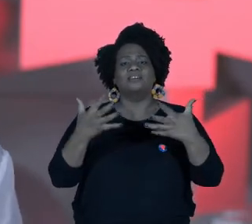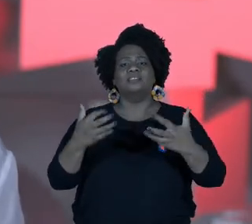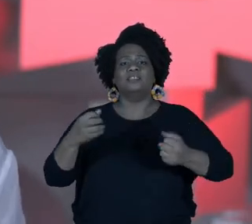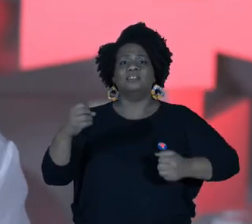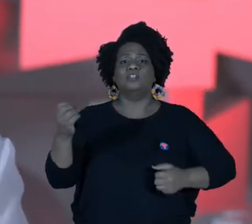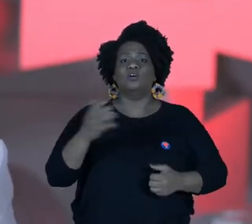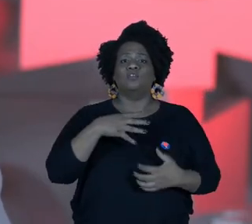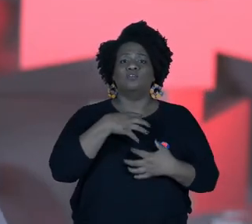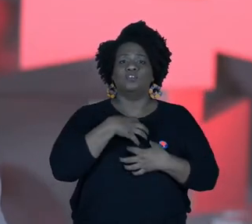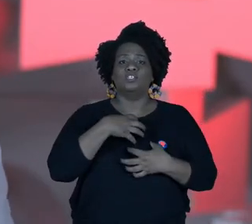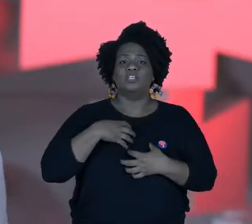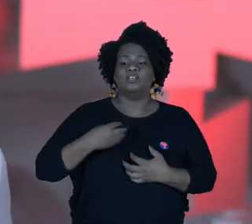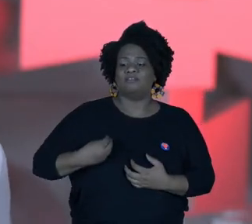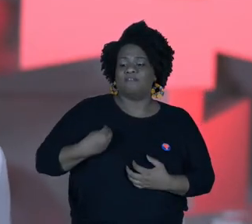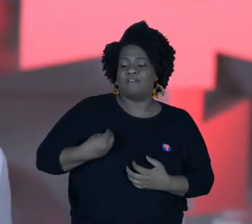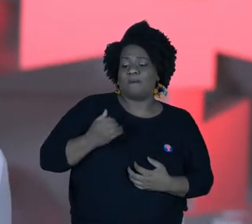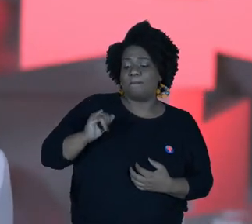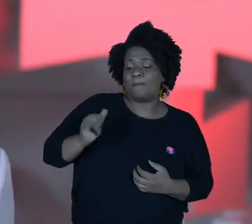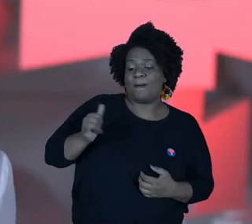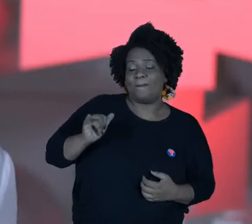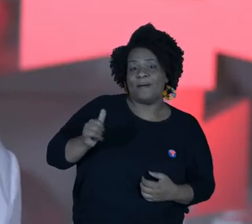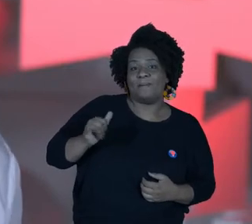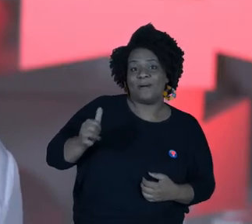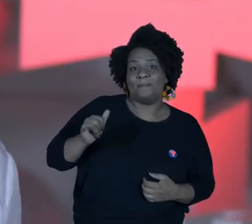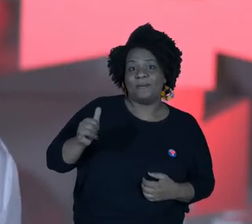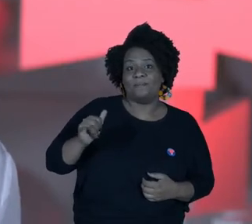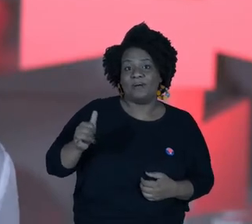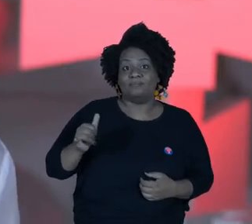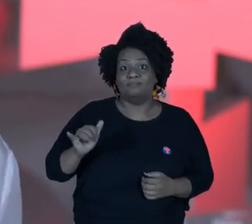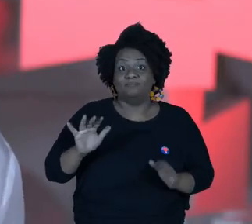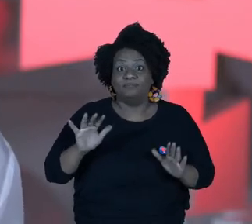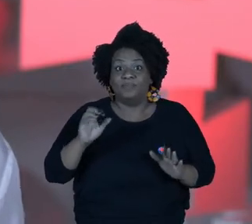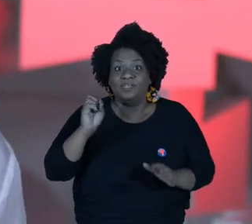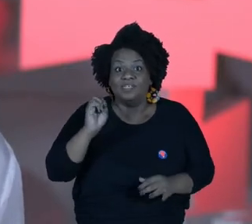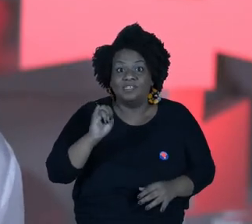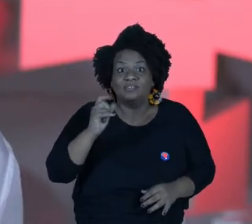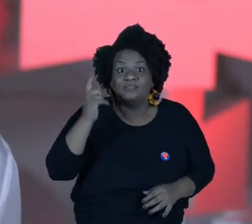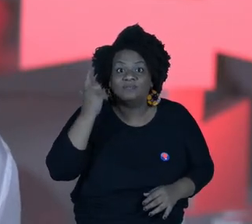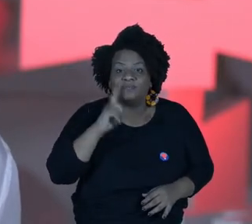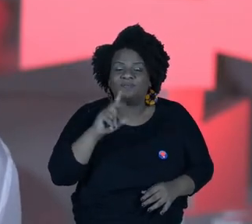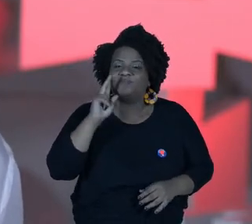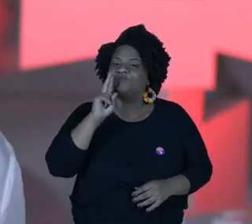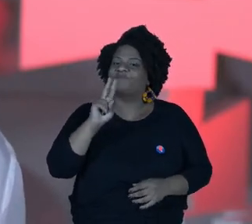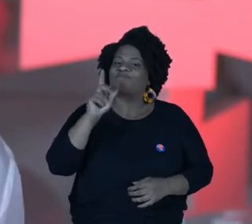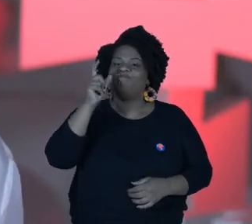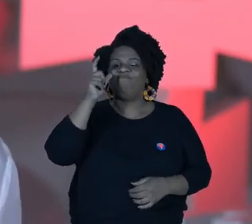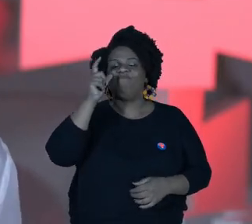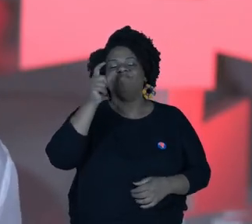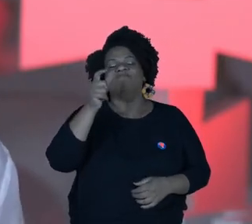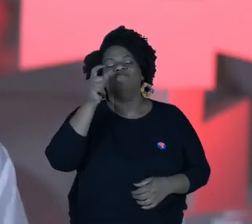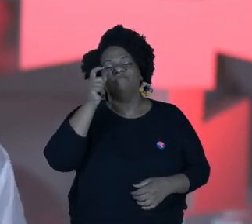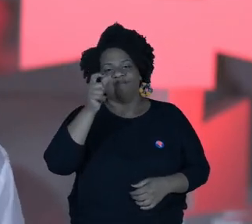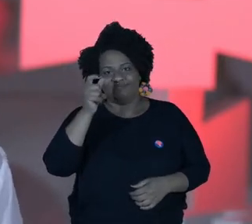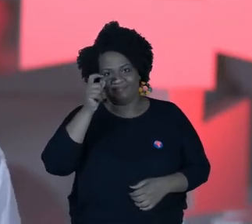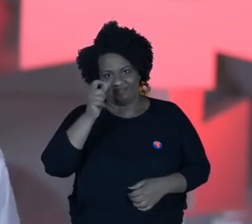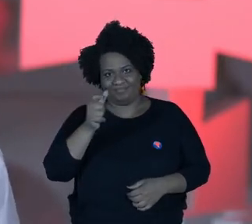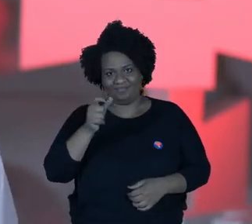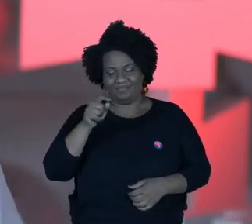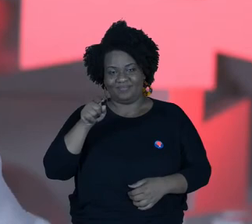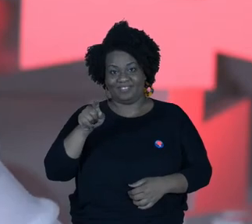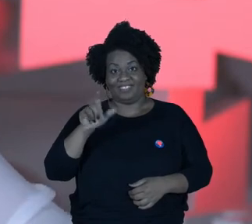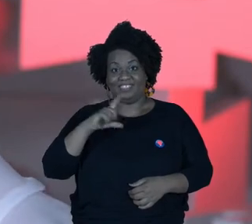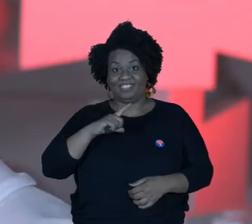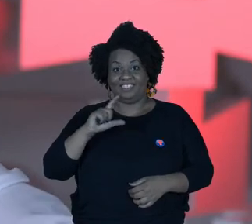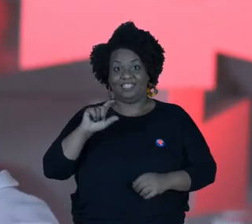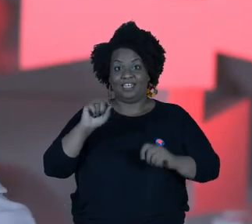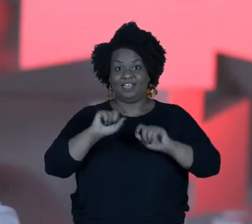uma nova forma de narrar. Mas quando a gente consegue ver, é muito, muito interessante. Então aqui a gente tem uma cena que a